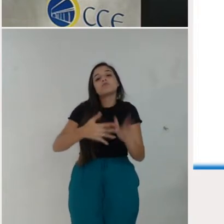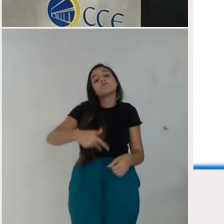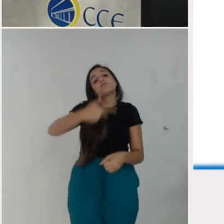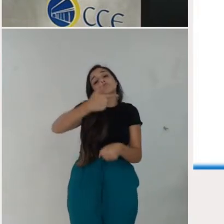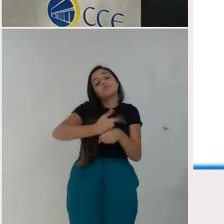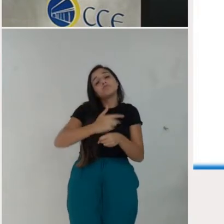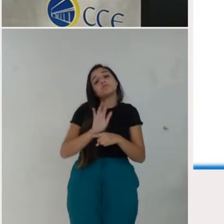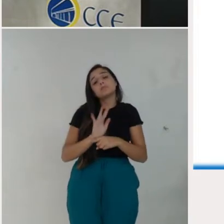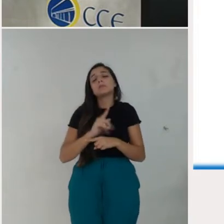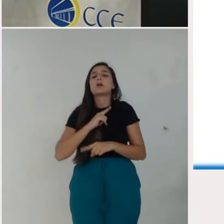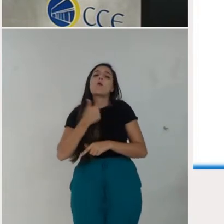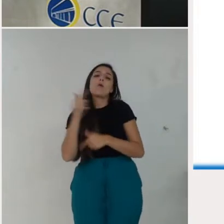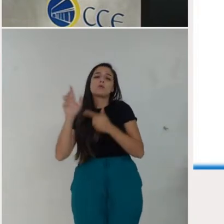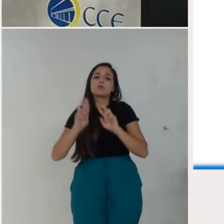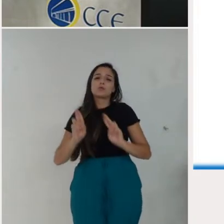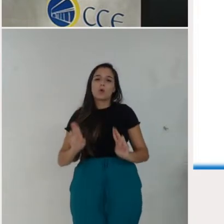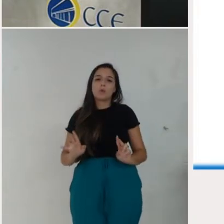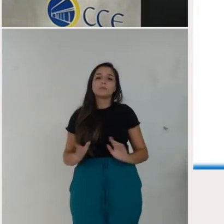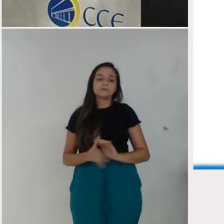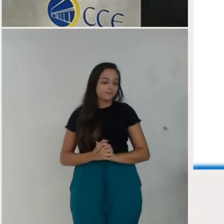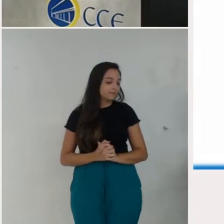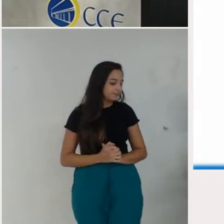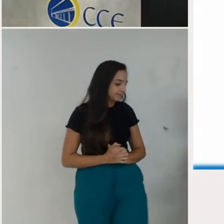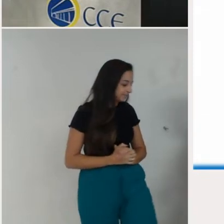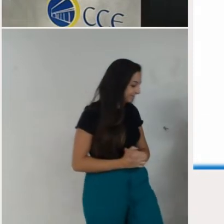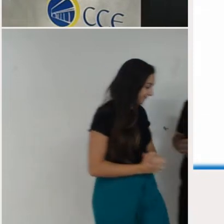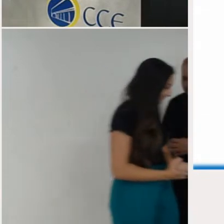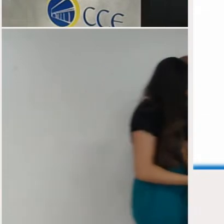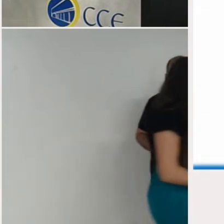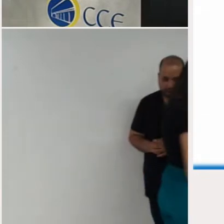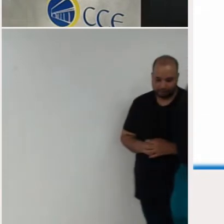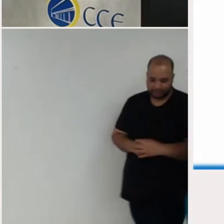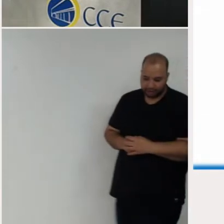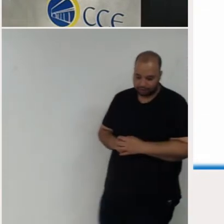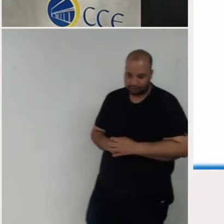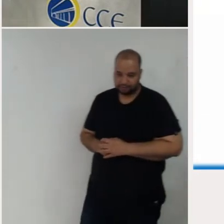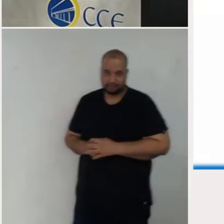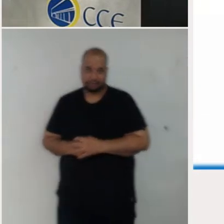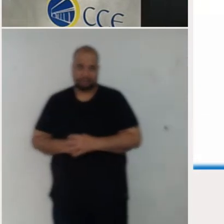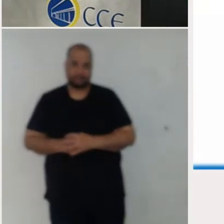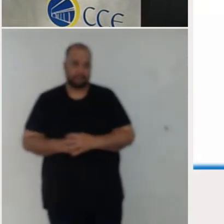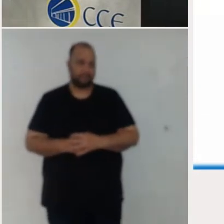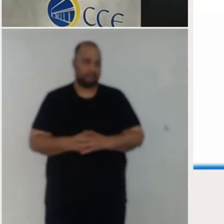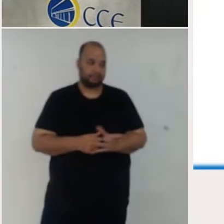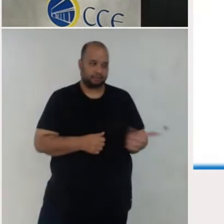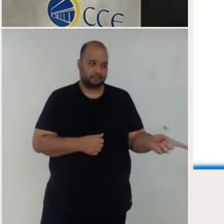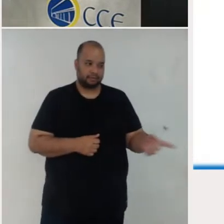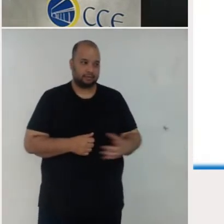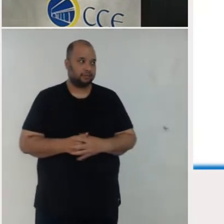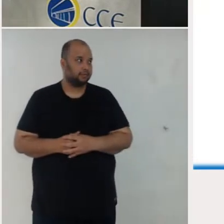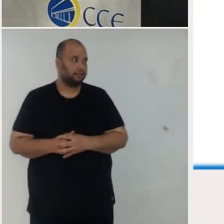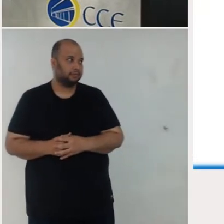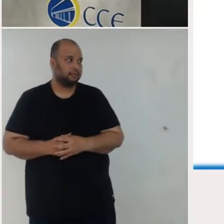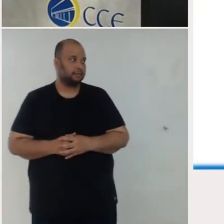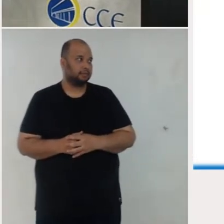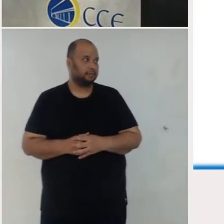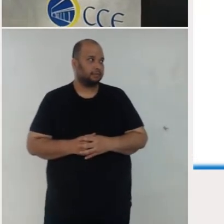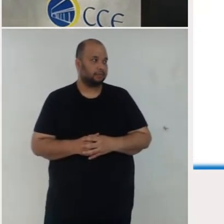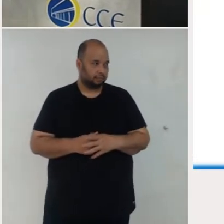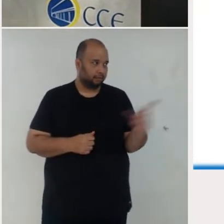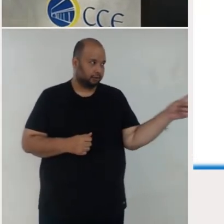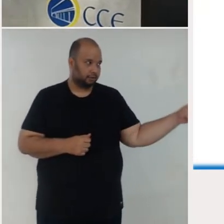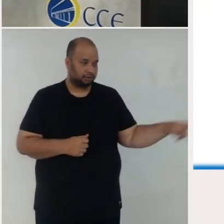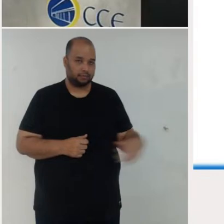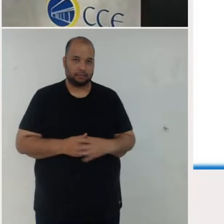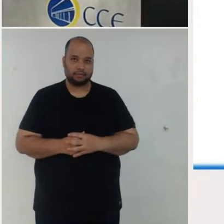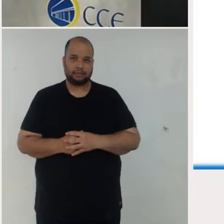então tem outros nomes. Tá? Então é muito interessante esse número aí de estudos da tradução. E quando a gente vai ver